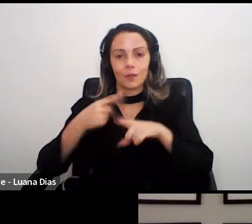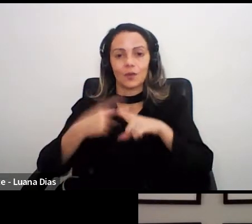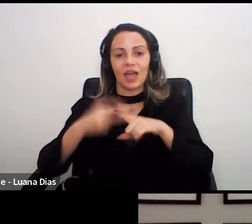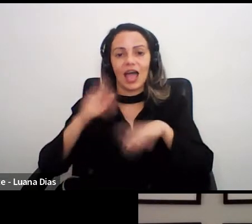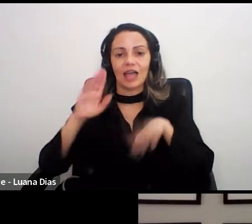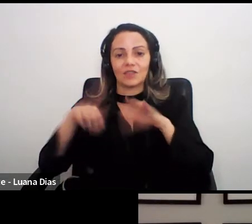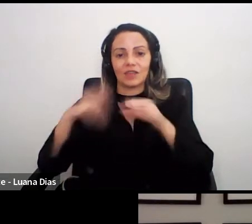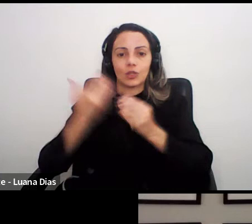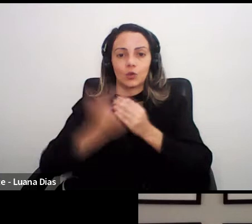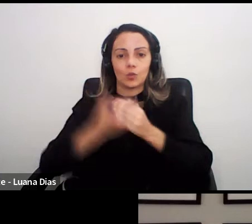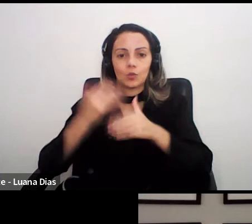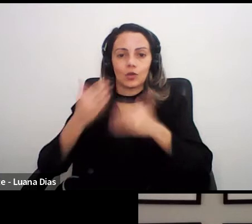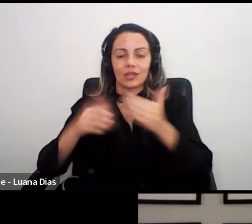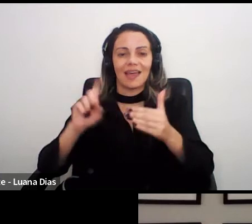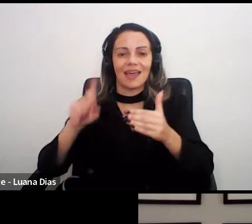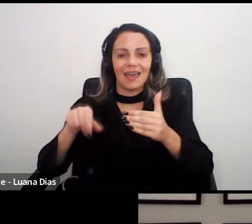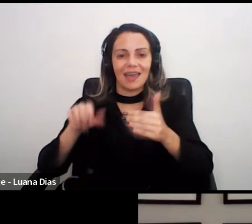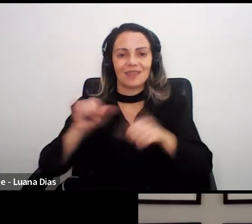não tem mais jeito.